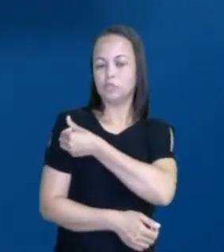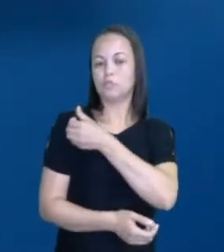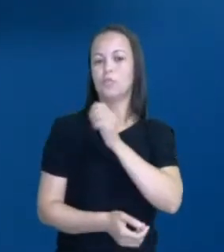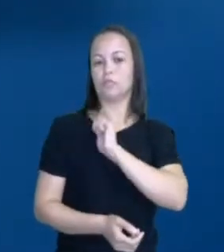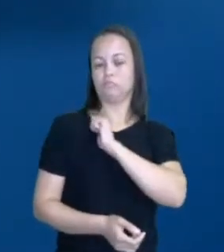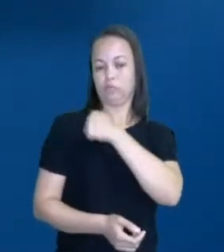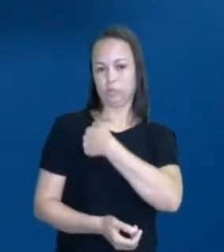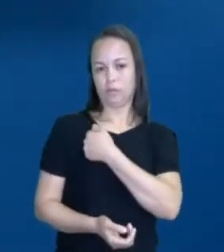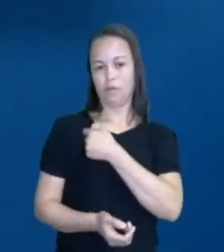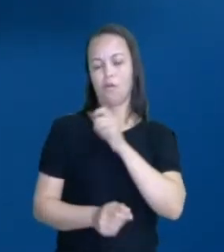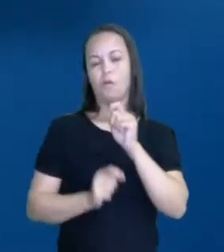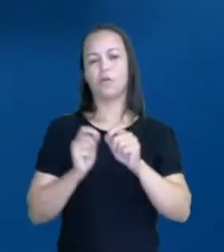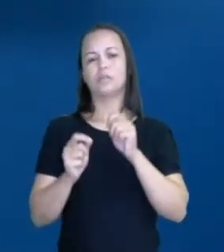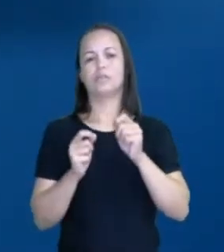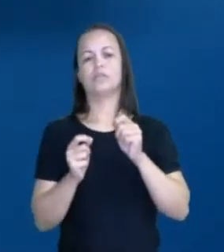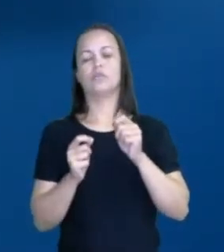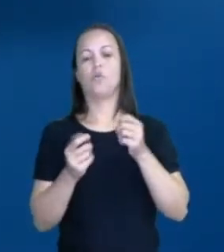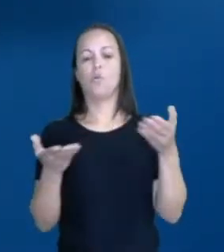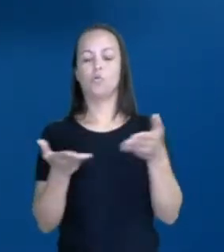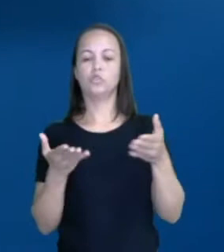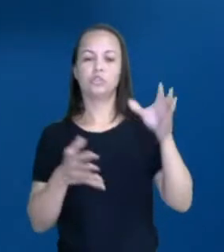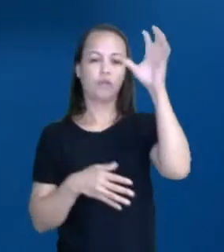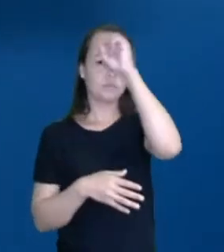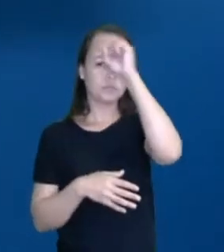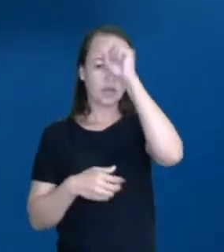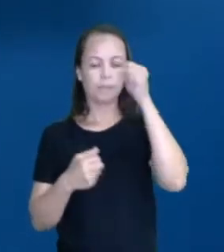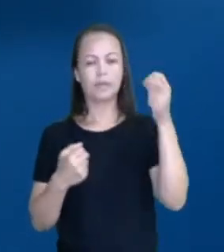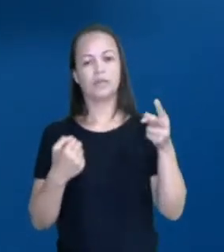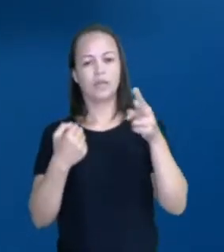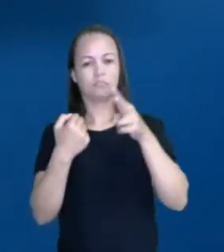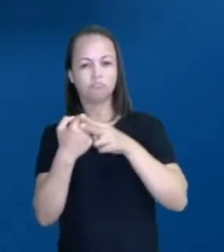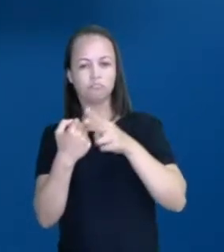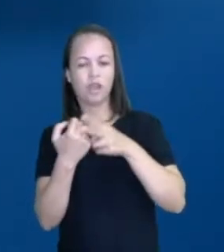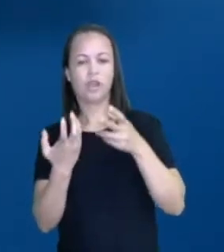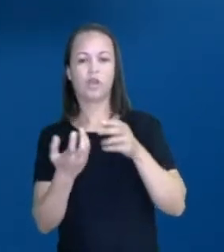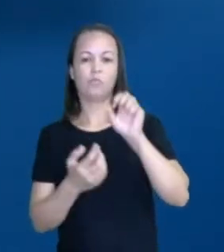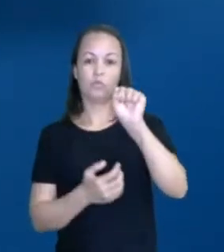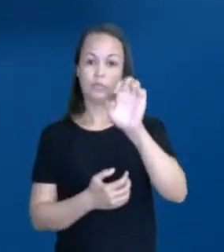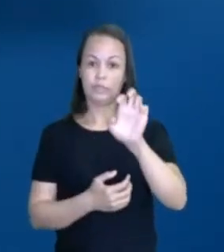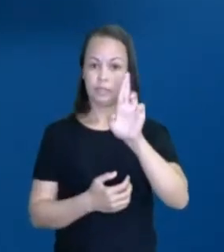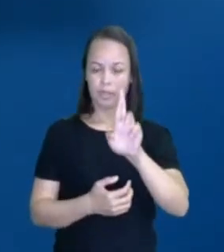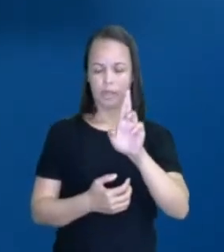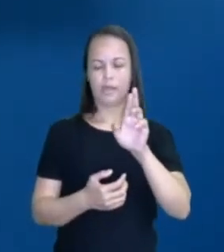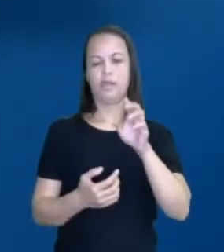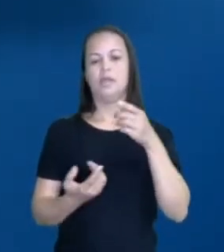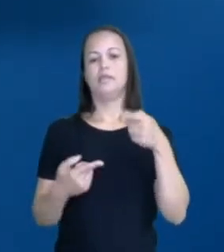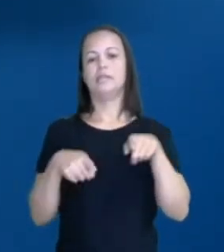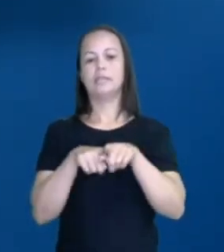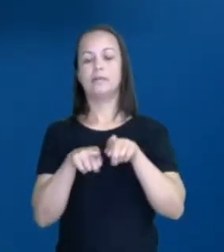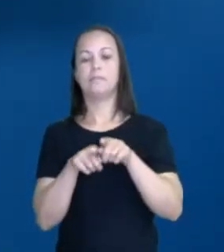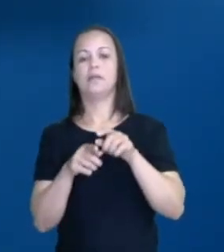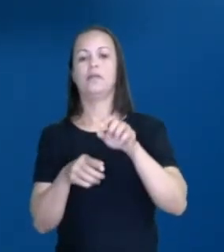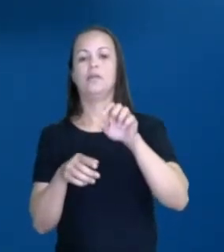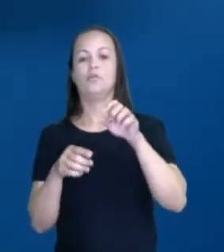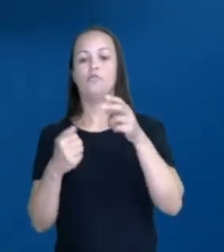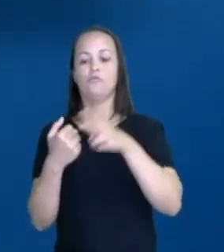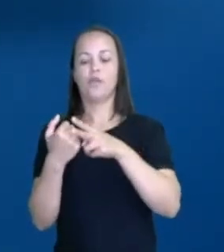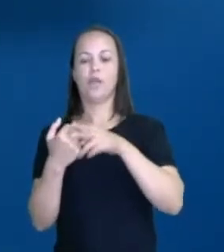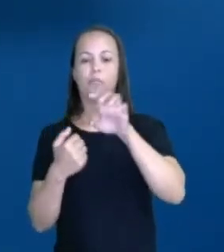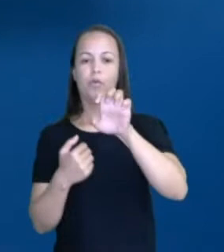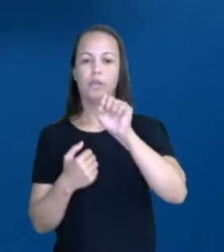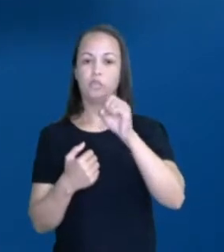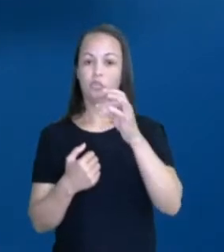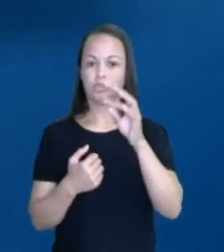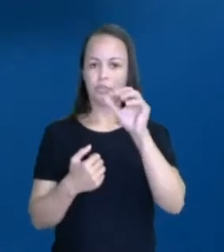dos verbos ser e estar. O objetivo da nossa aula de hoje é que vocês possam aprender a usar os